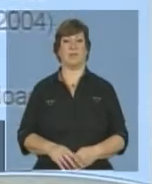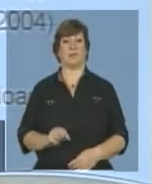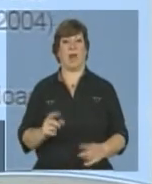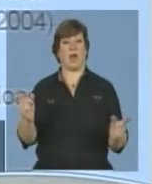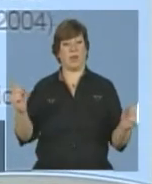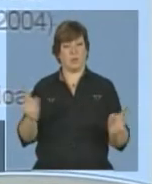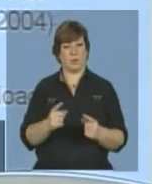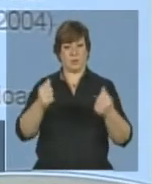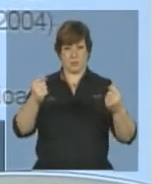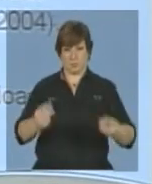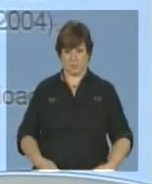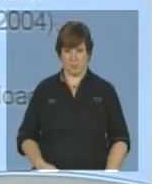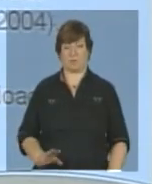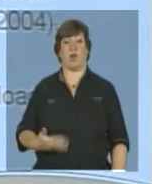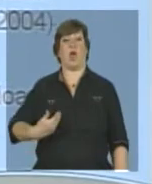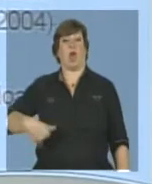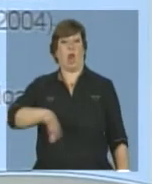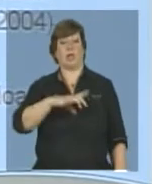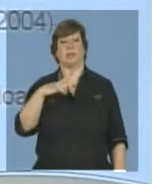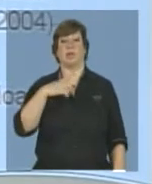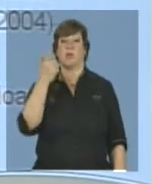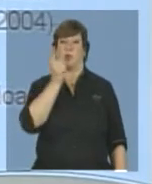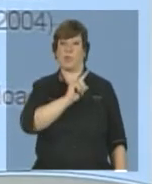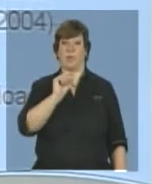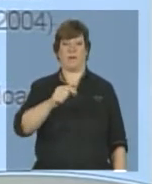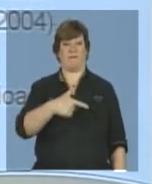Resumindo, nós atingimos a marca de